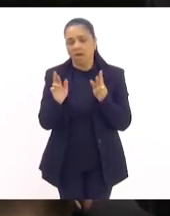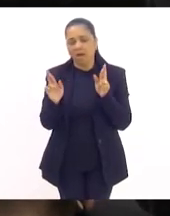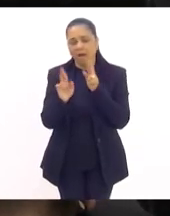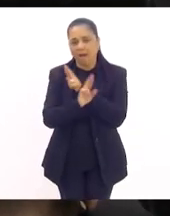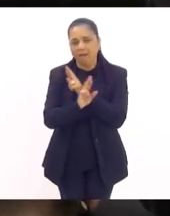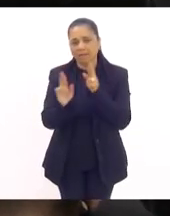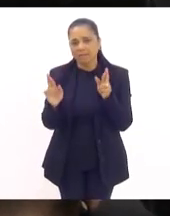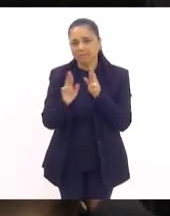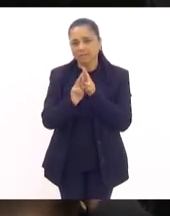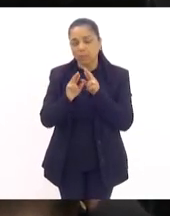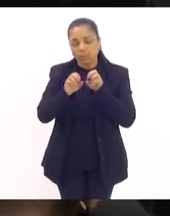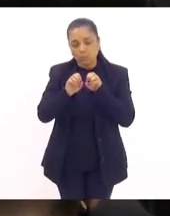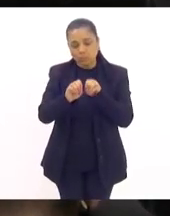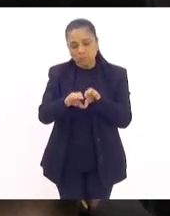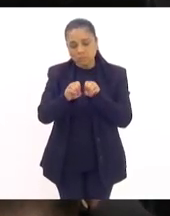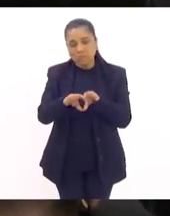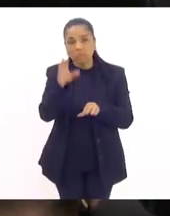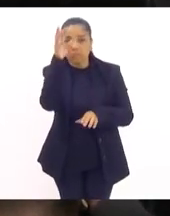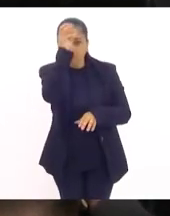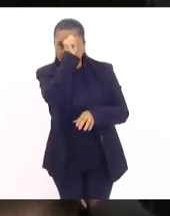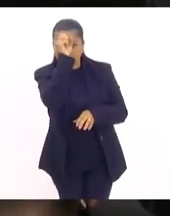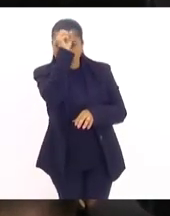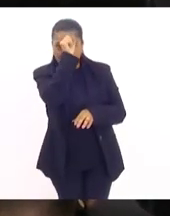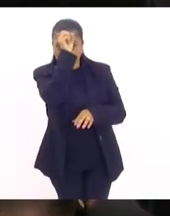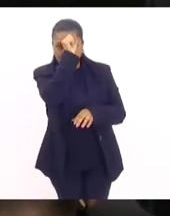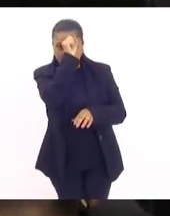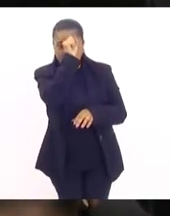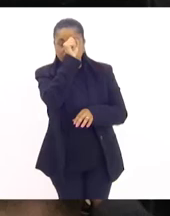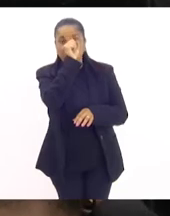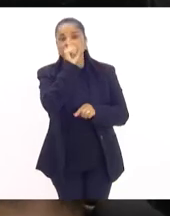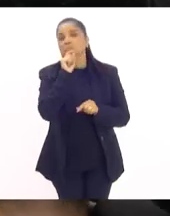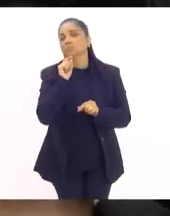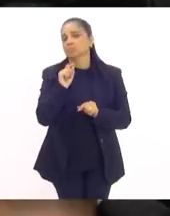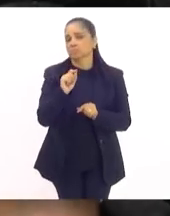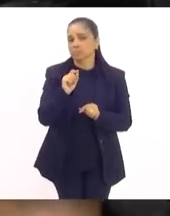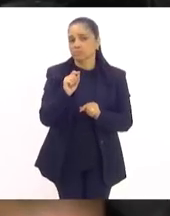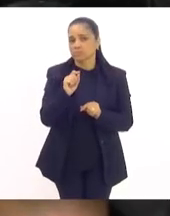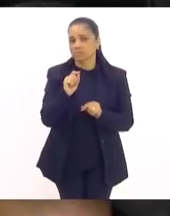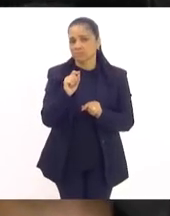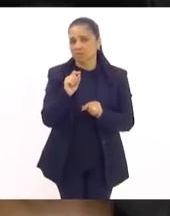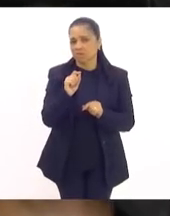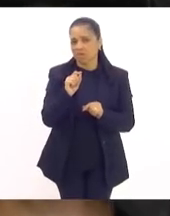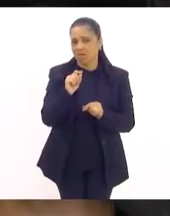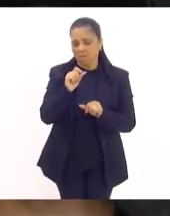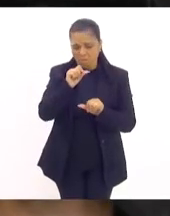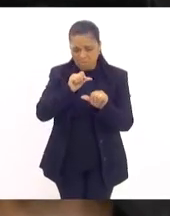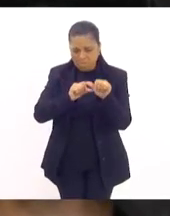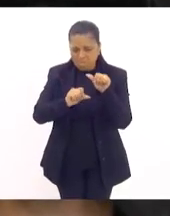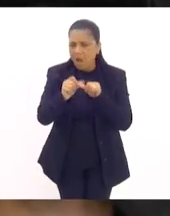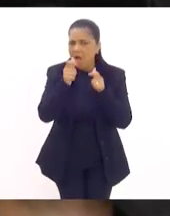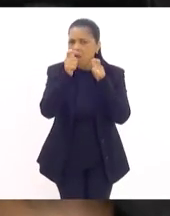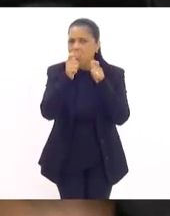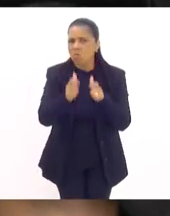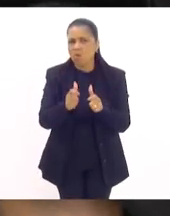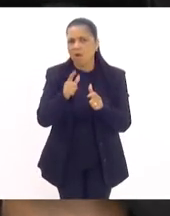ensino-aprendizagem, Coronel Ibis, se torna um local perigoso.